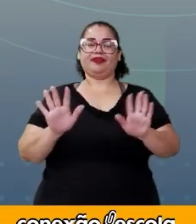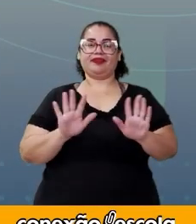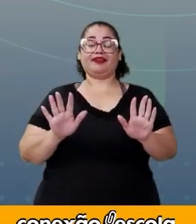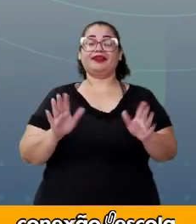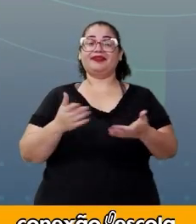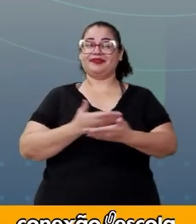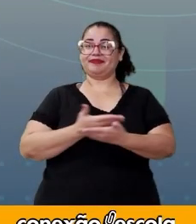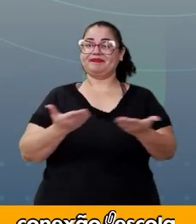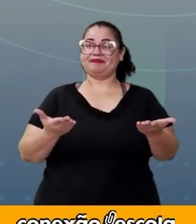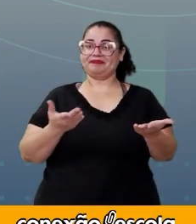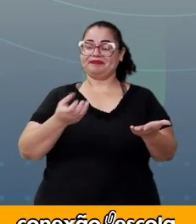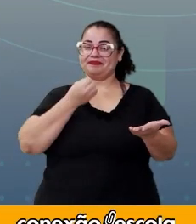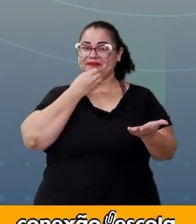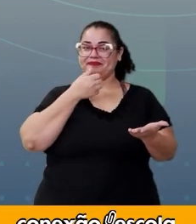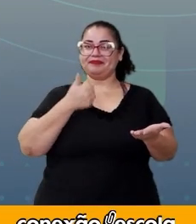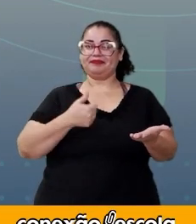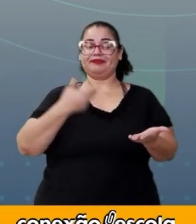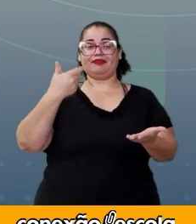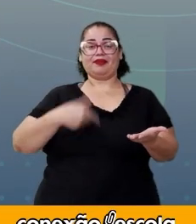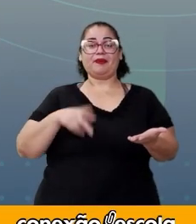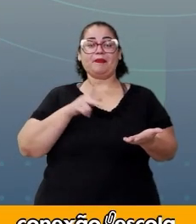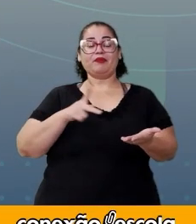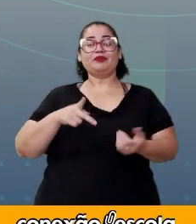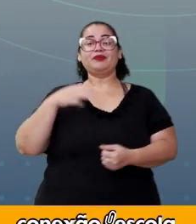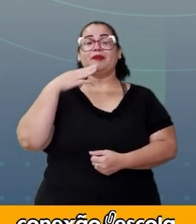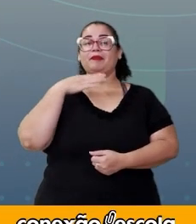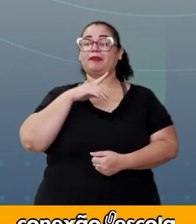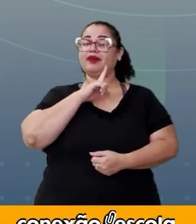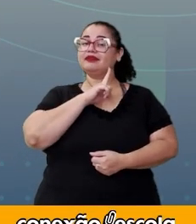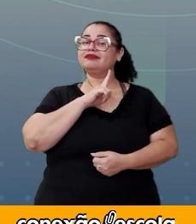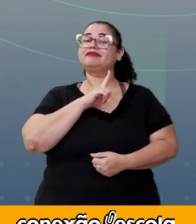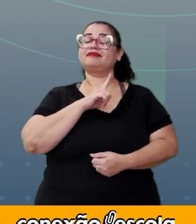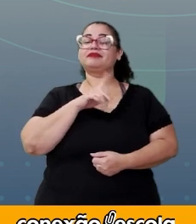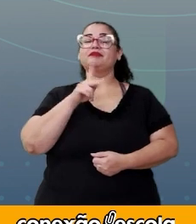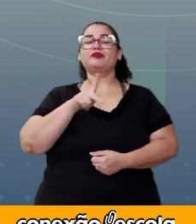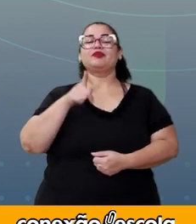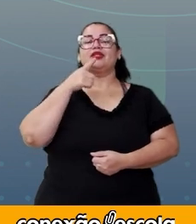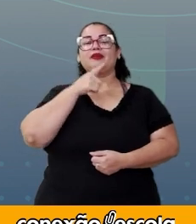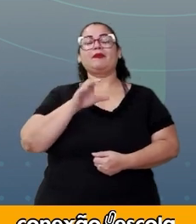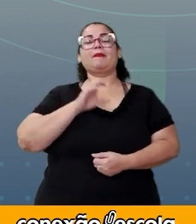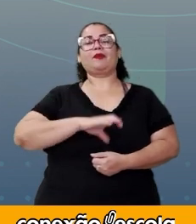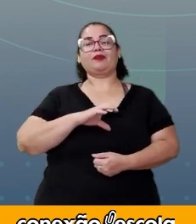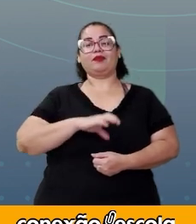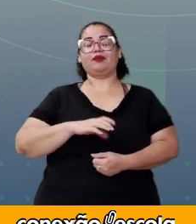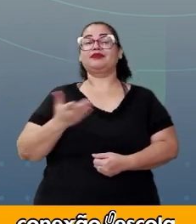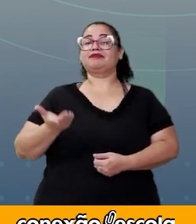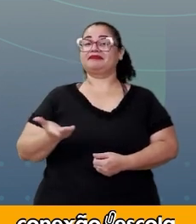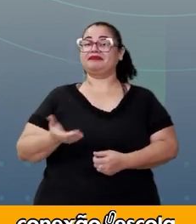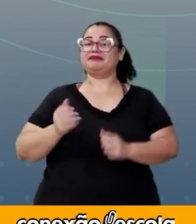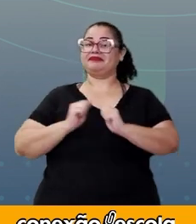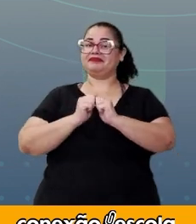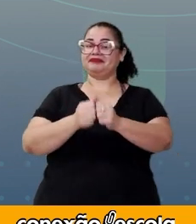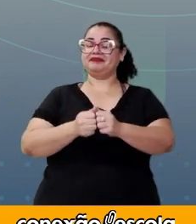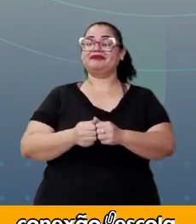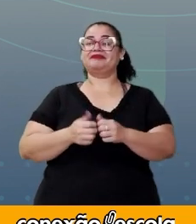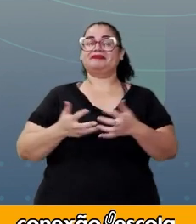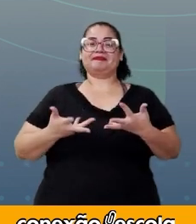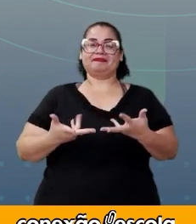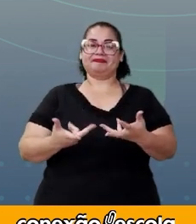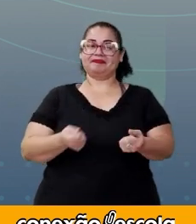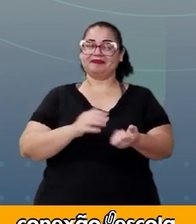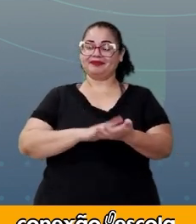Olá, pessoal, tudo bem com vocês? Eu sou o professor Marlon Santos, professor de língua portuguesa. Estou hoje aqui na companhia da